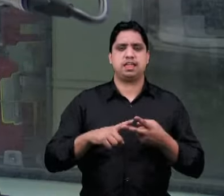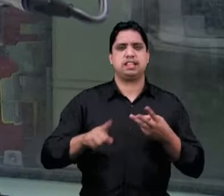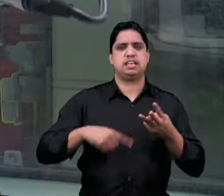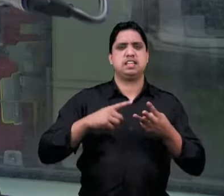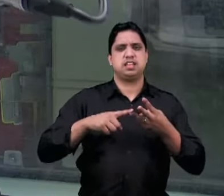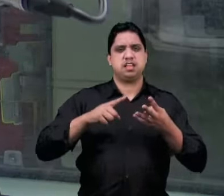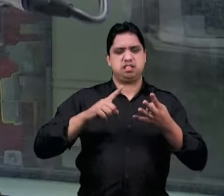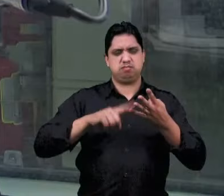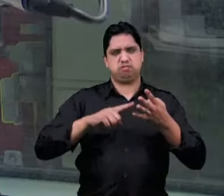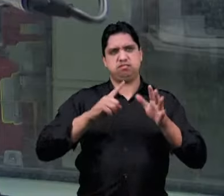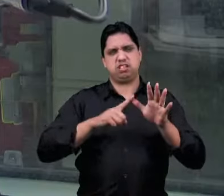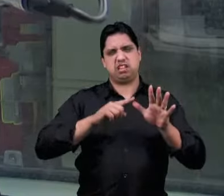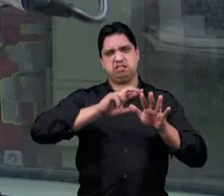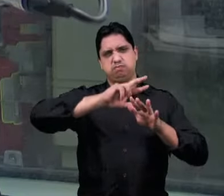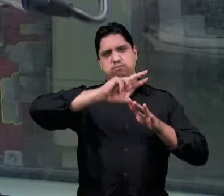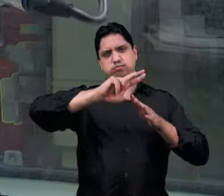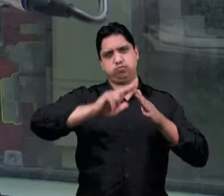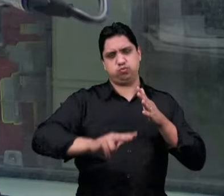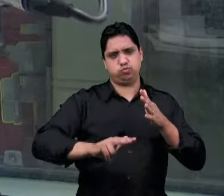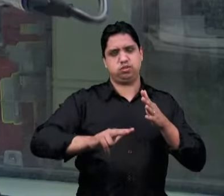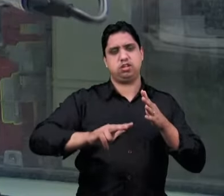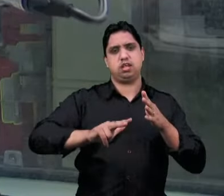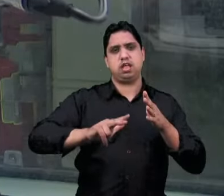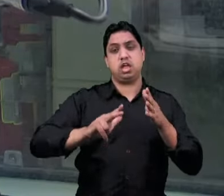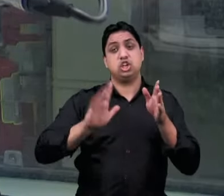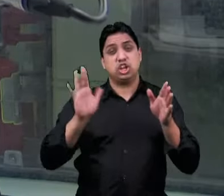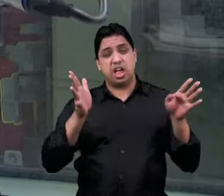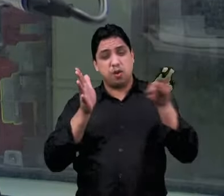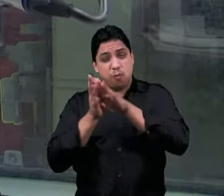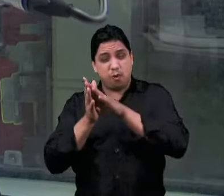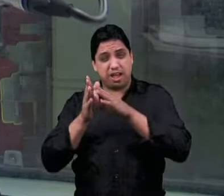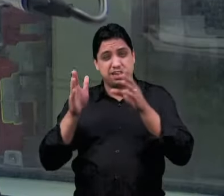Bournemouth, Bristol, já quase chegando no país de Gales,